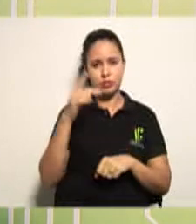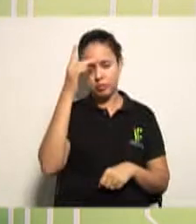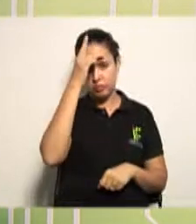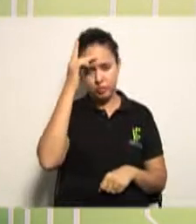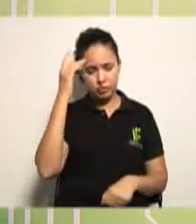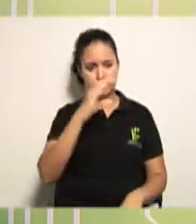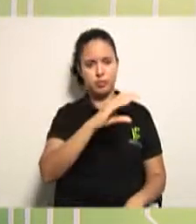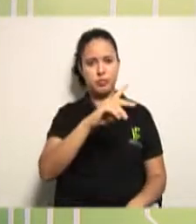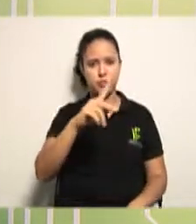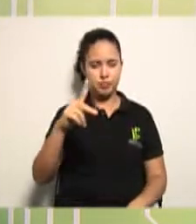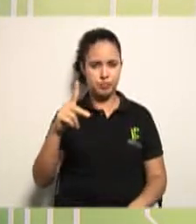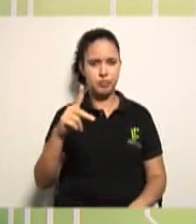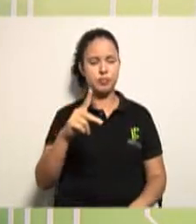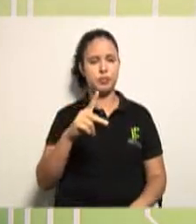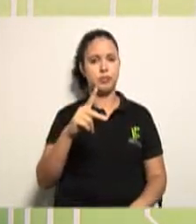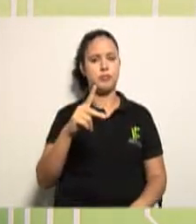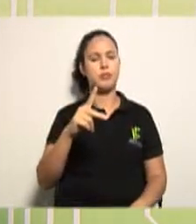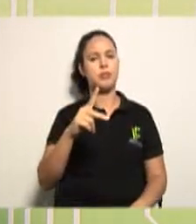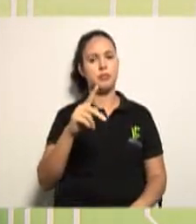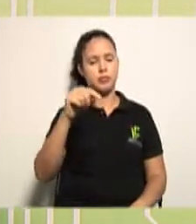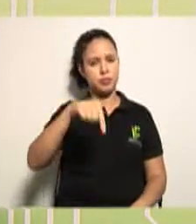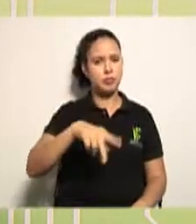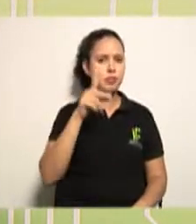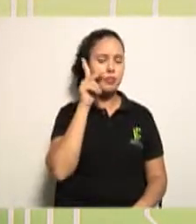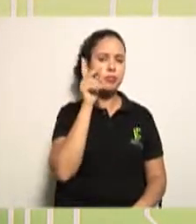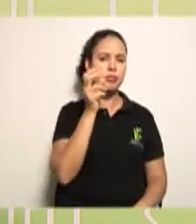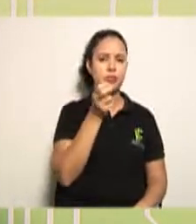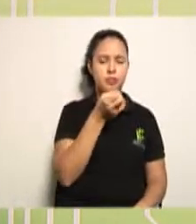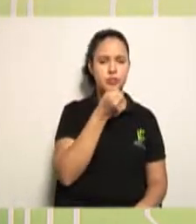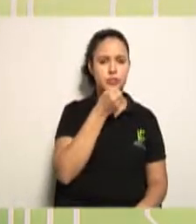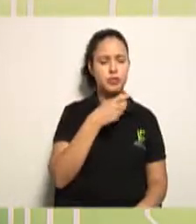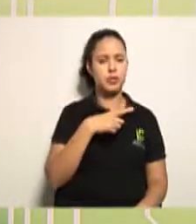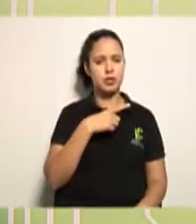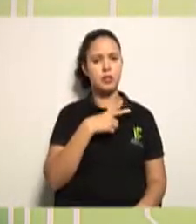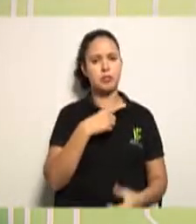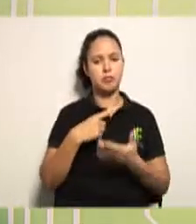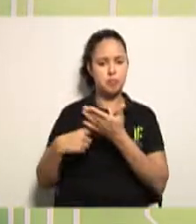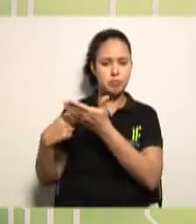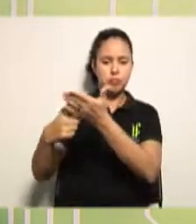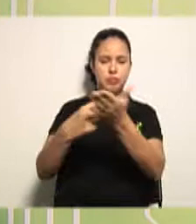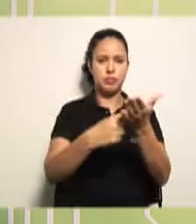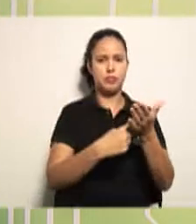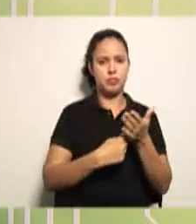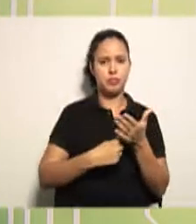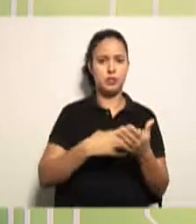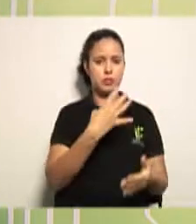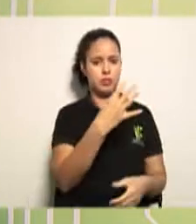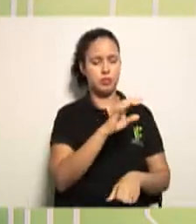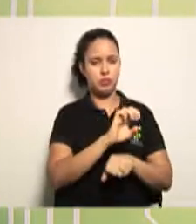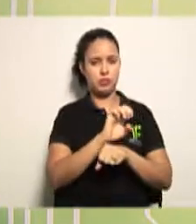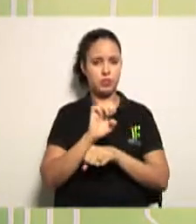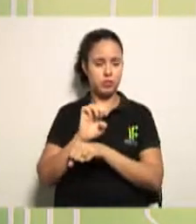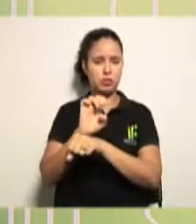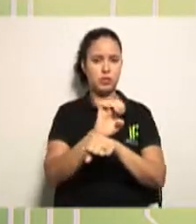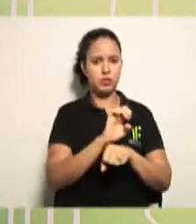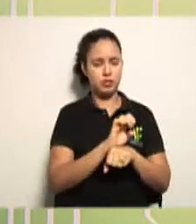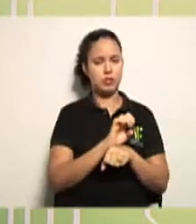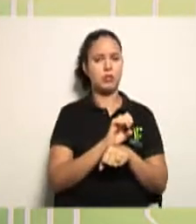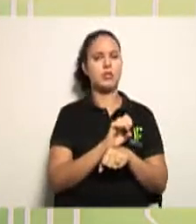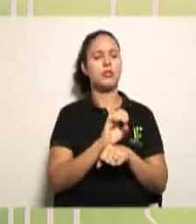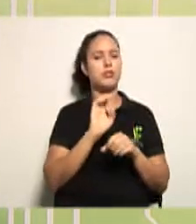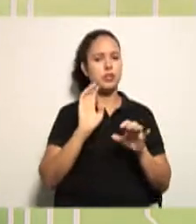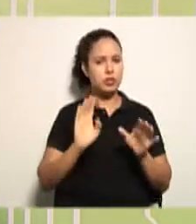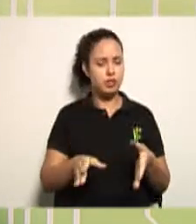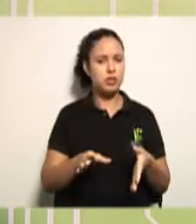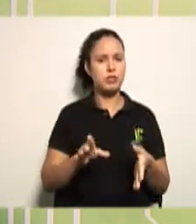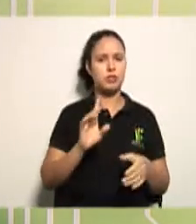aqui de Porto Velho, que tem parceria em mais 4 outros estados, e eles já atendem uma demanda lá da Espanha.